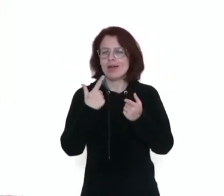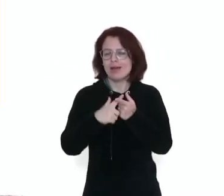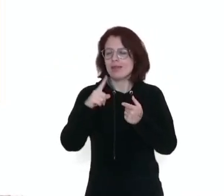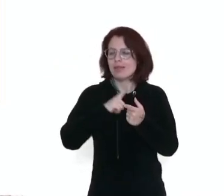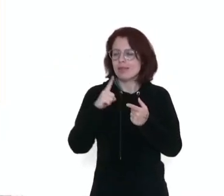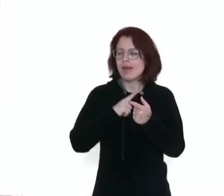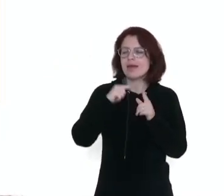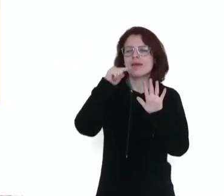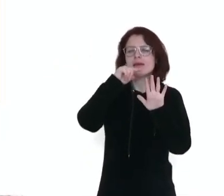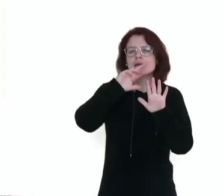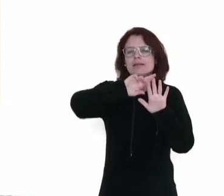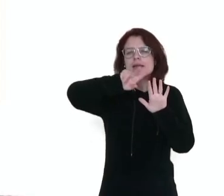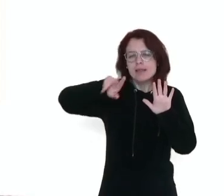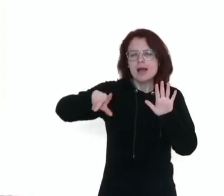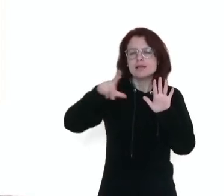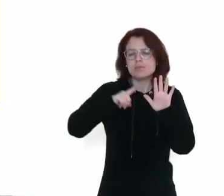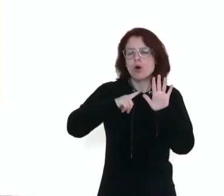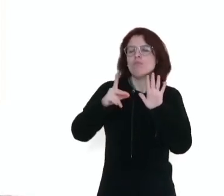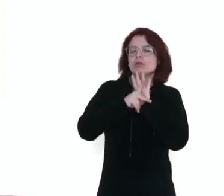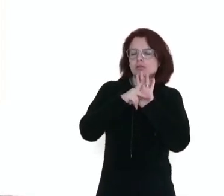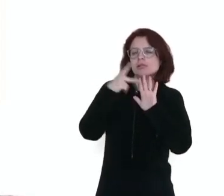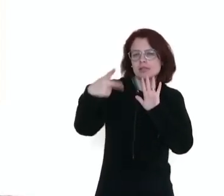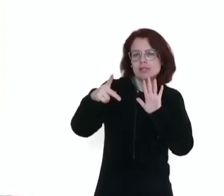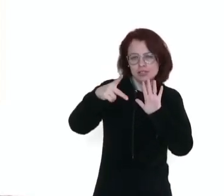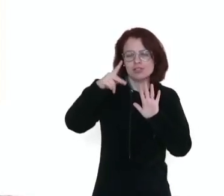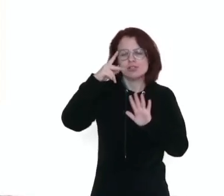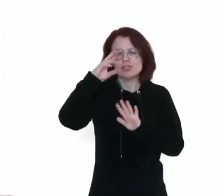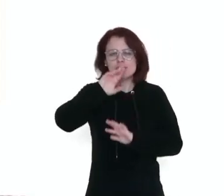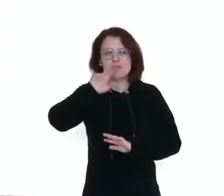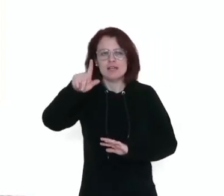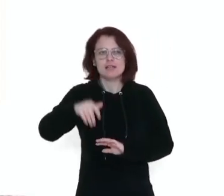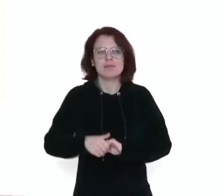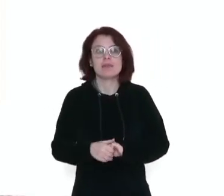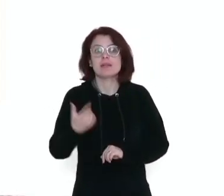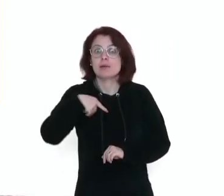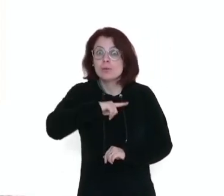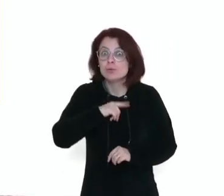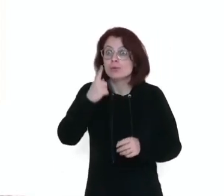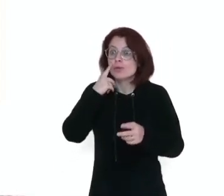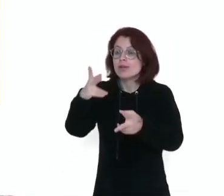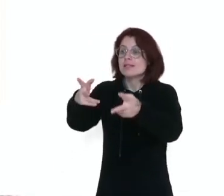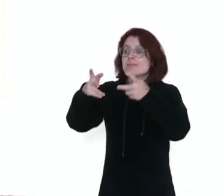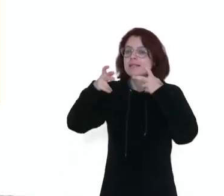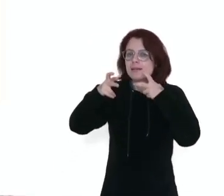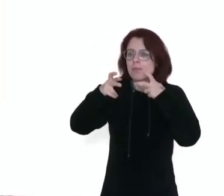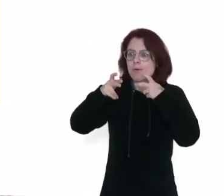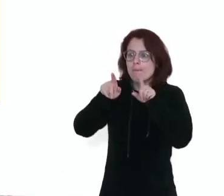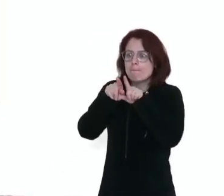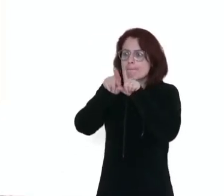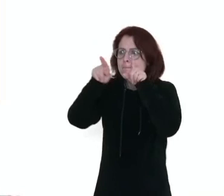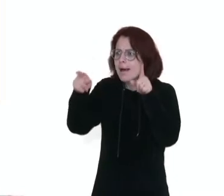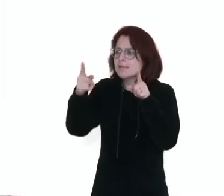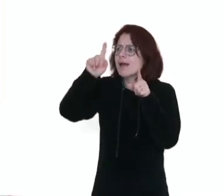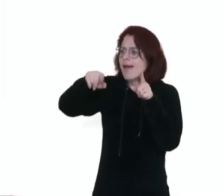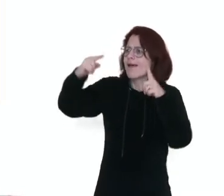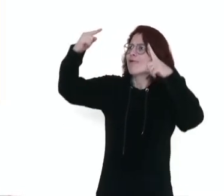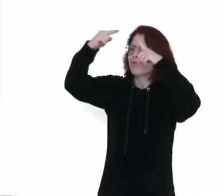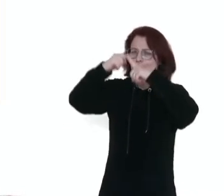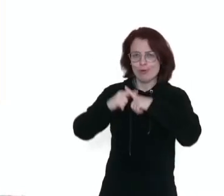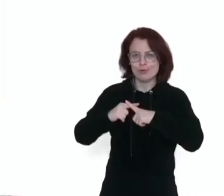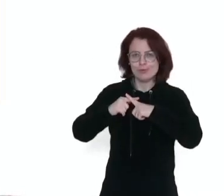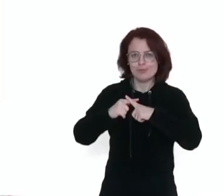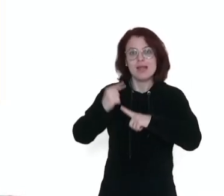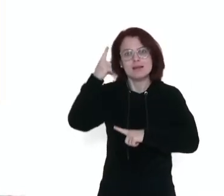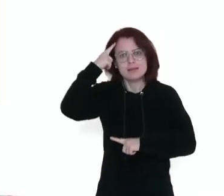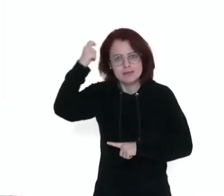diferenças. Então vejam que aqui no contexto a gente já percebe que o mas introduz uma contrariedade, uma oposição de